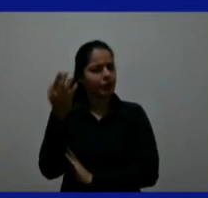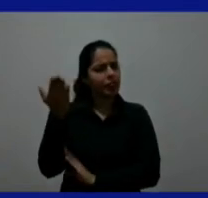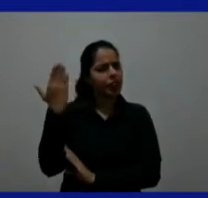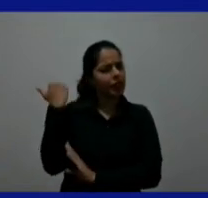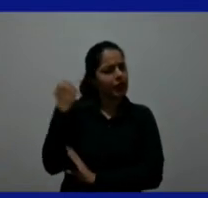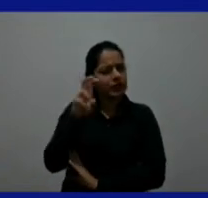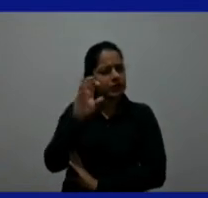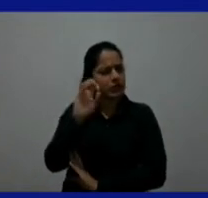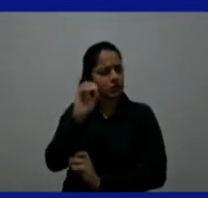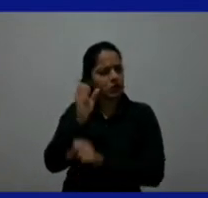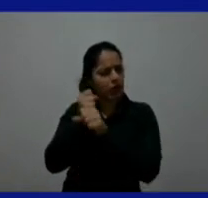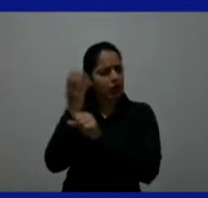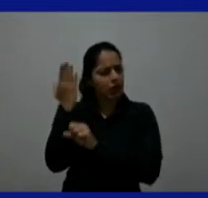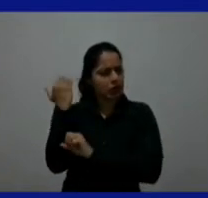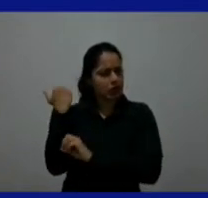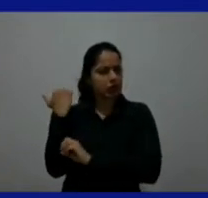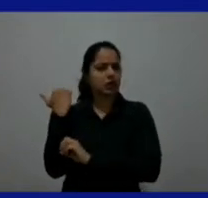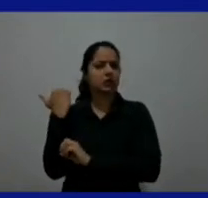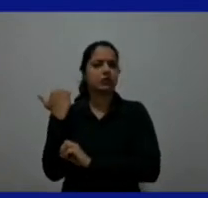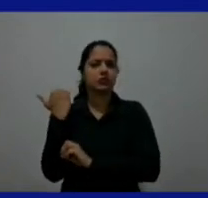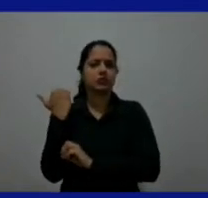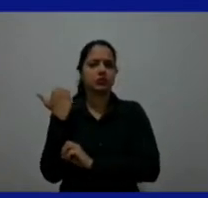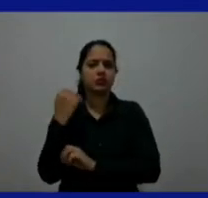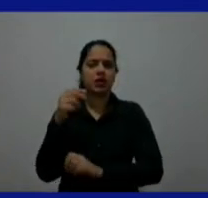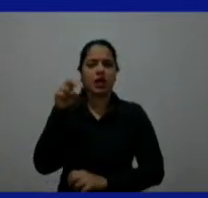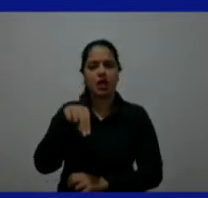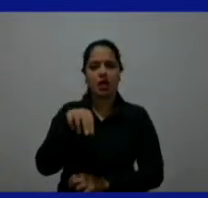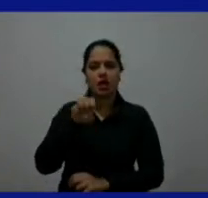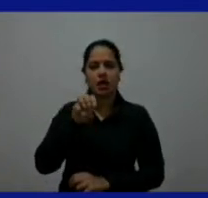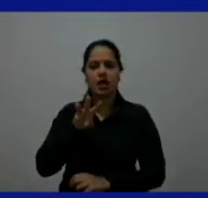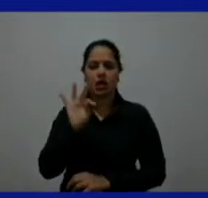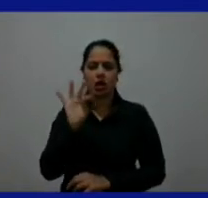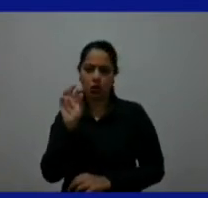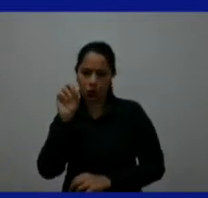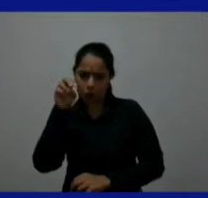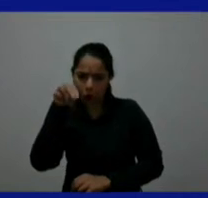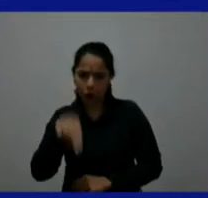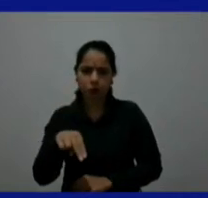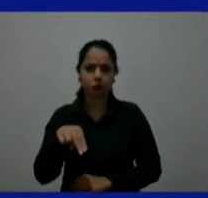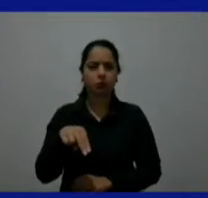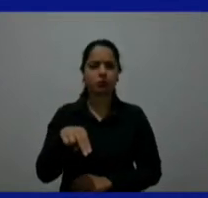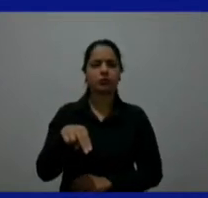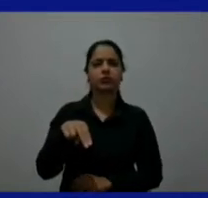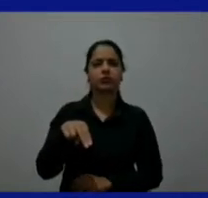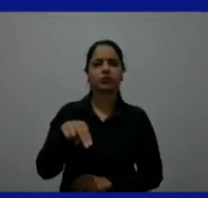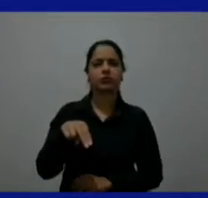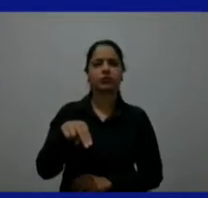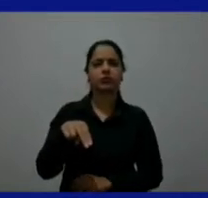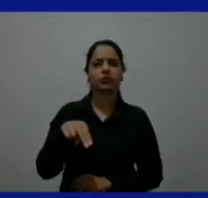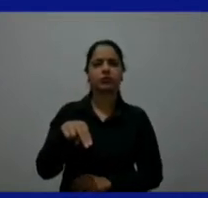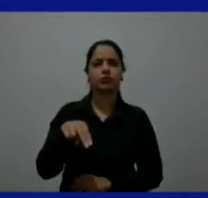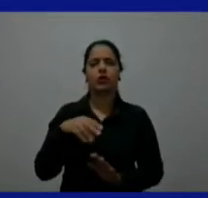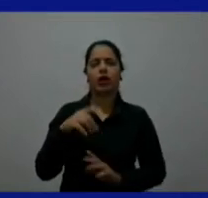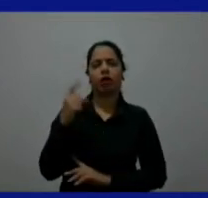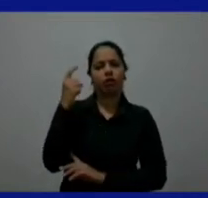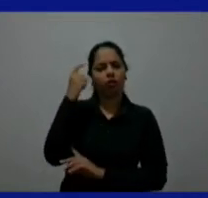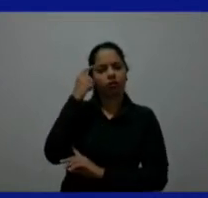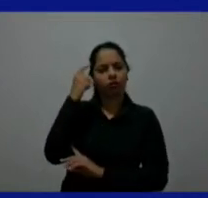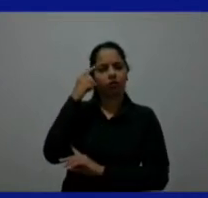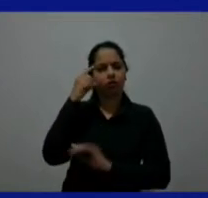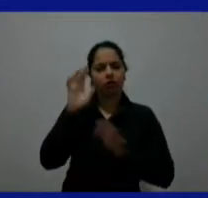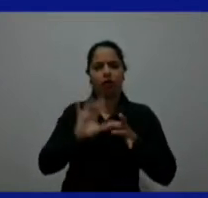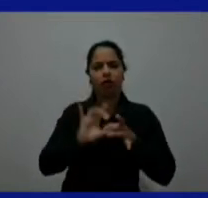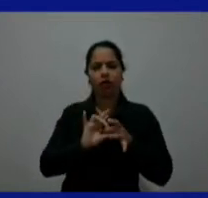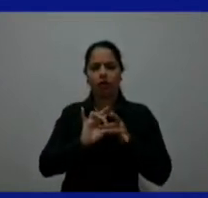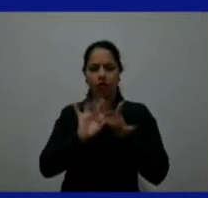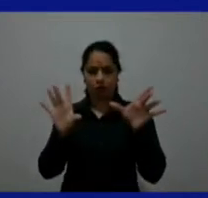pai das ideias liberais, concorde-se ou não com elas, aqui eu não estou entrando no aspecto objetivo, né? Estou falando